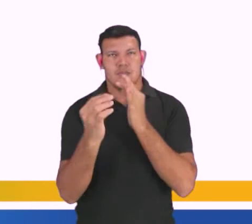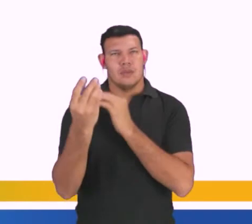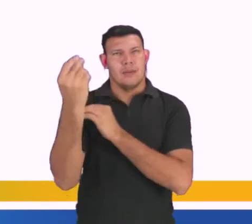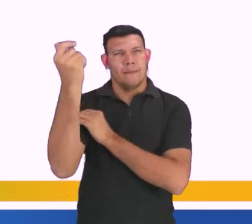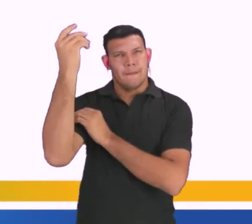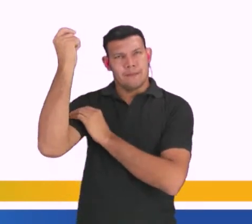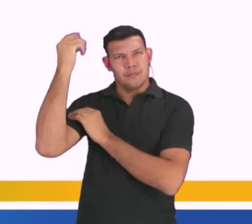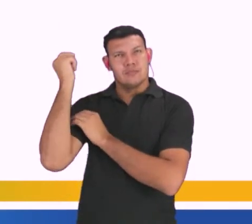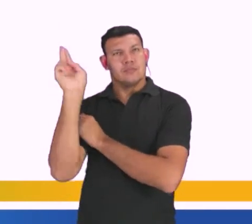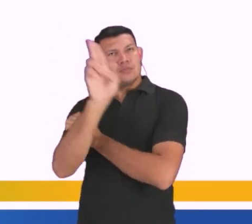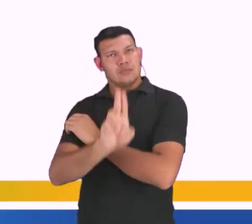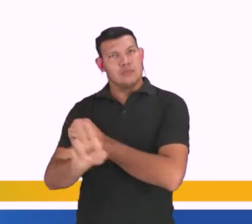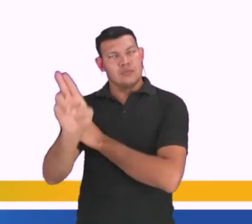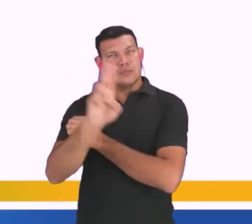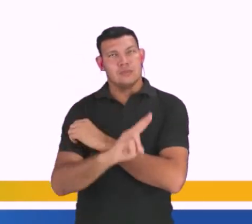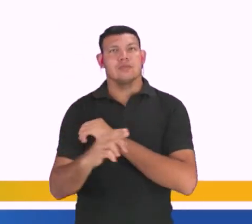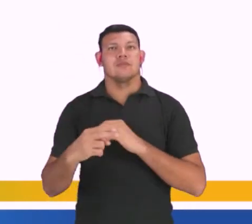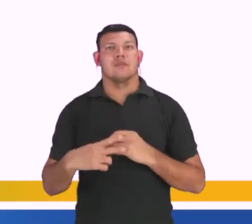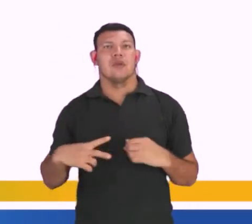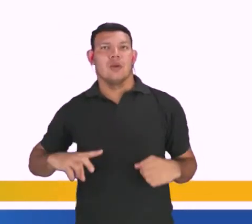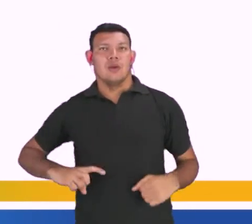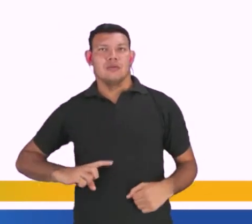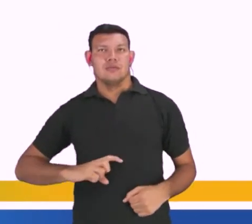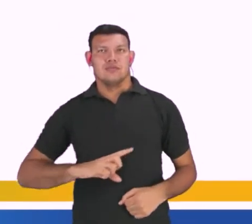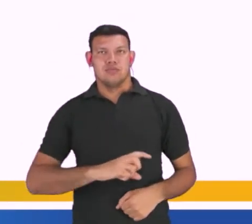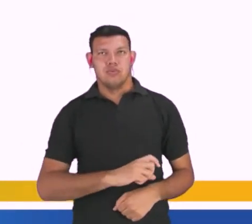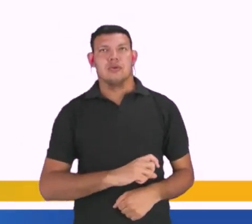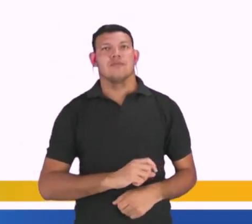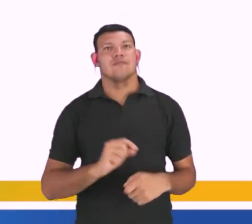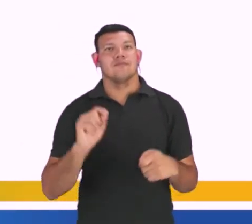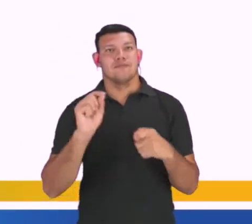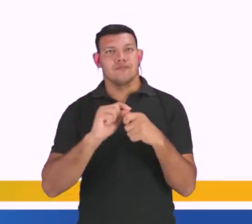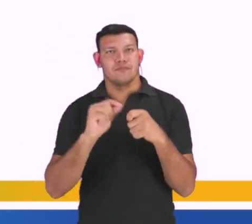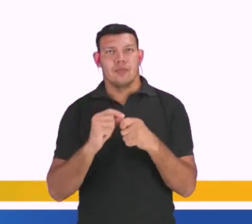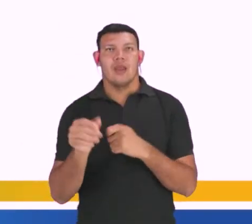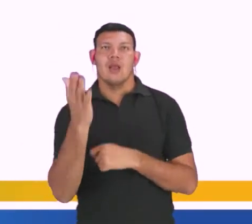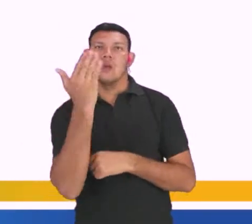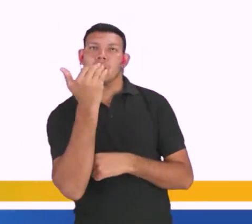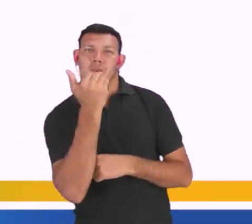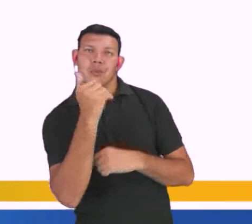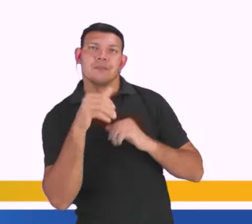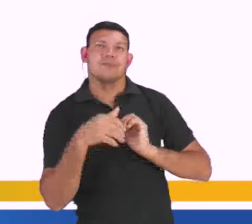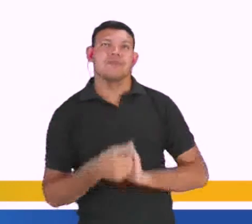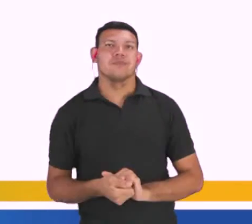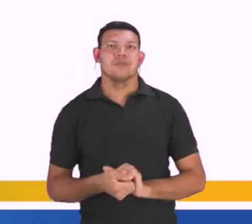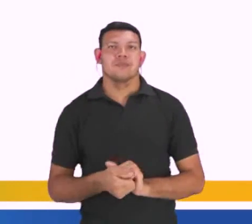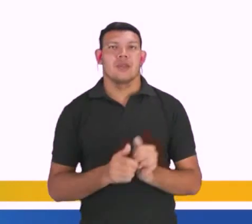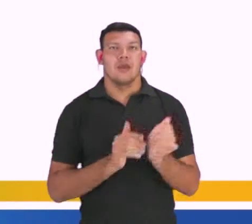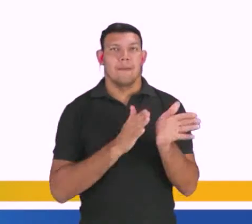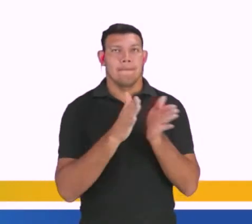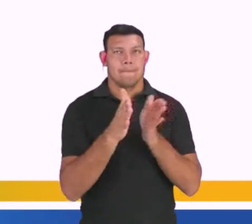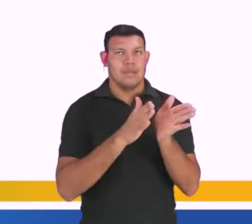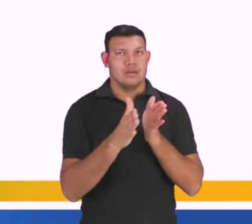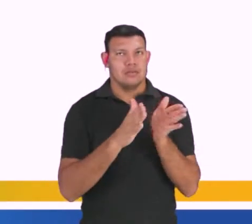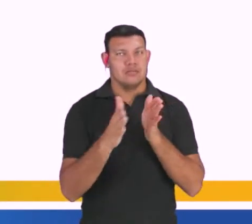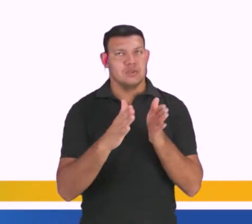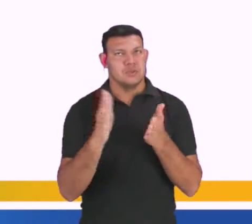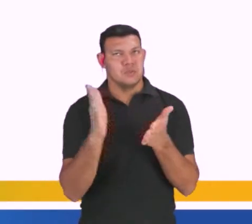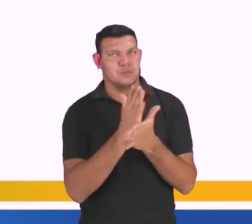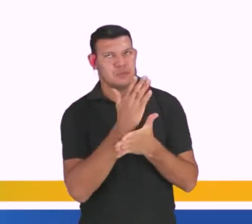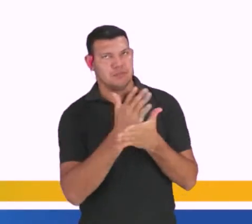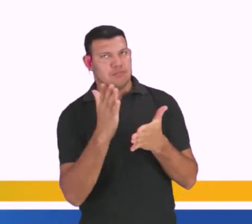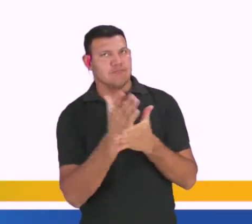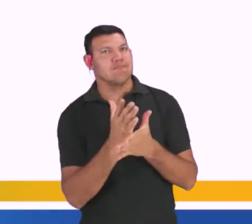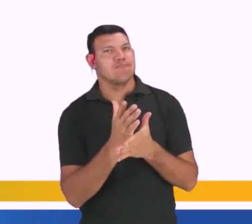biotecnológicos mais antigos é a utilização de micro-organismos para a produção de alimentos. Num